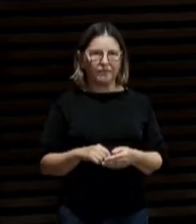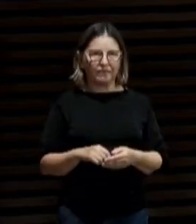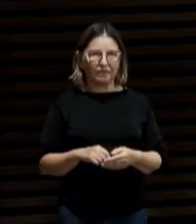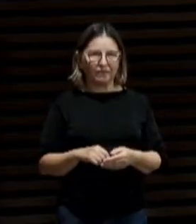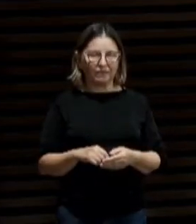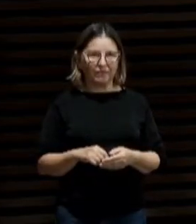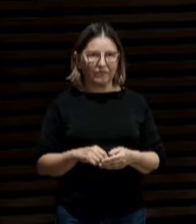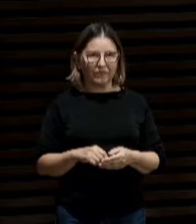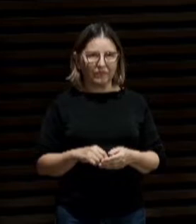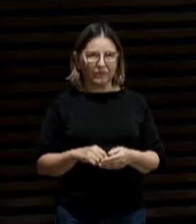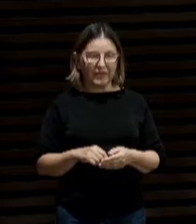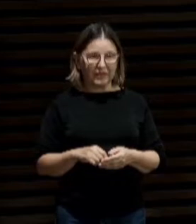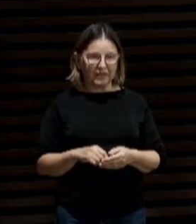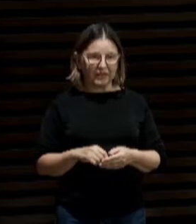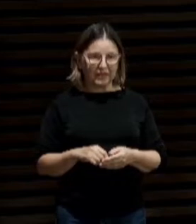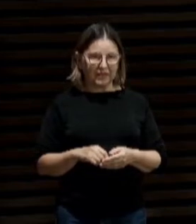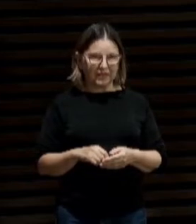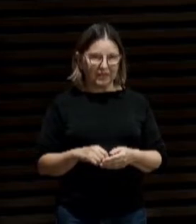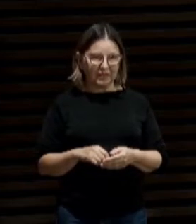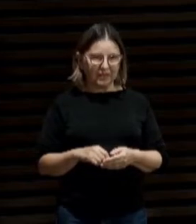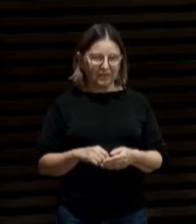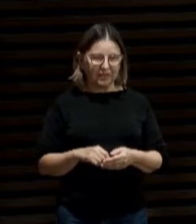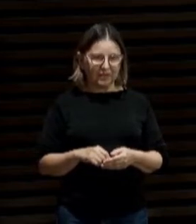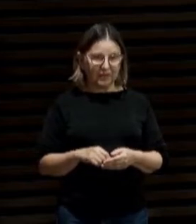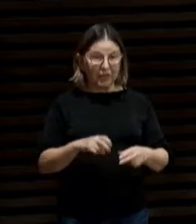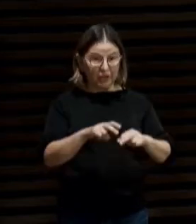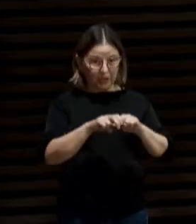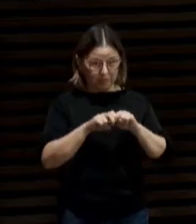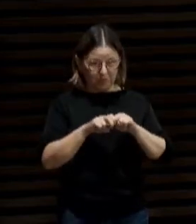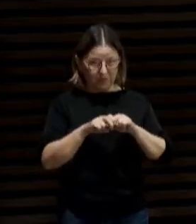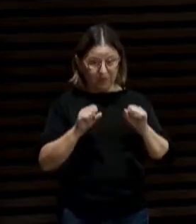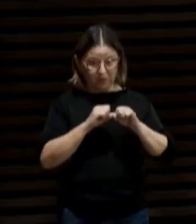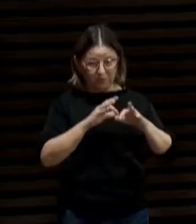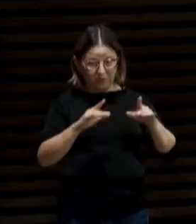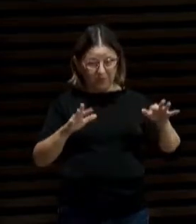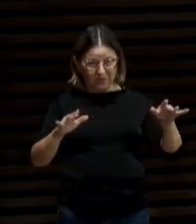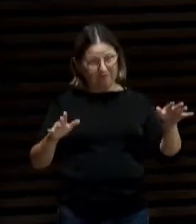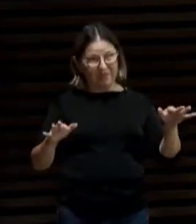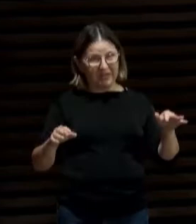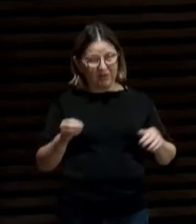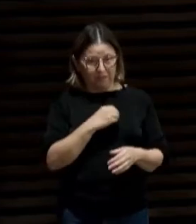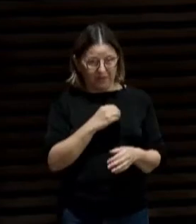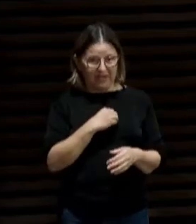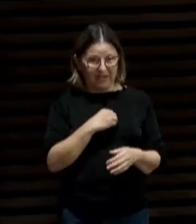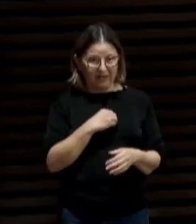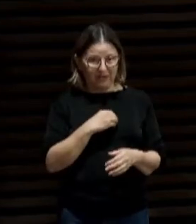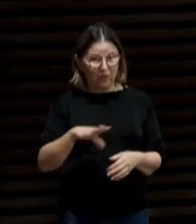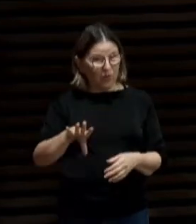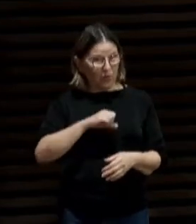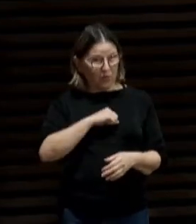E ele disse que por se multiplicar a iniquidade, o amor se esfriaria de quase todos. Não é isso que está